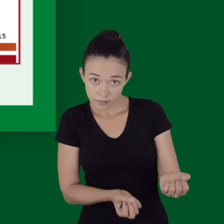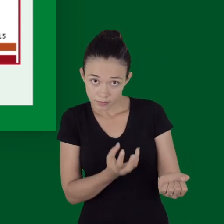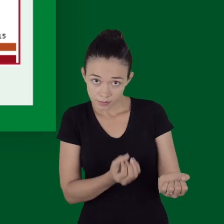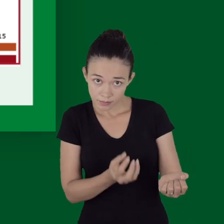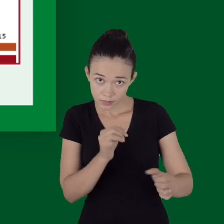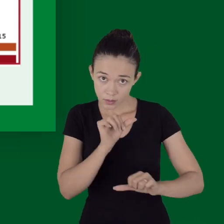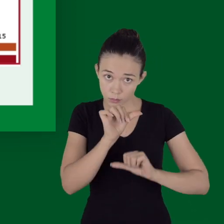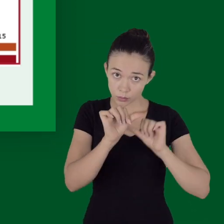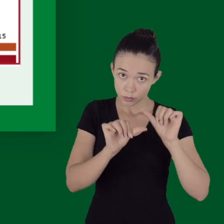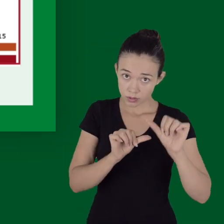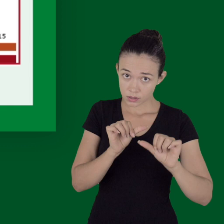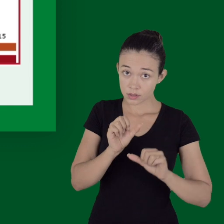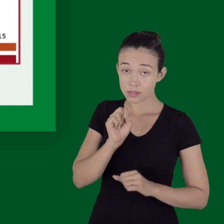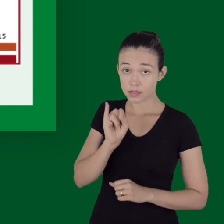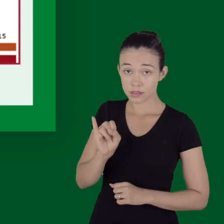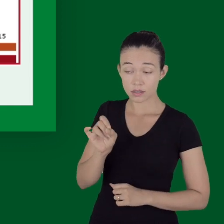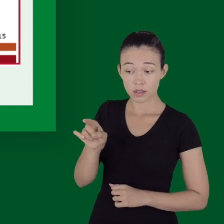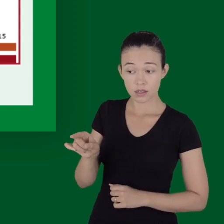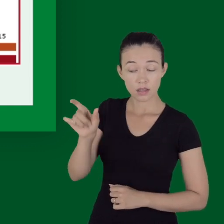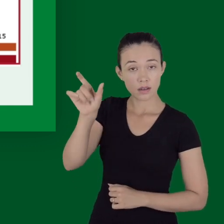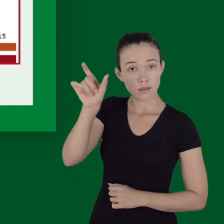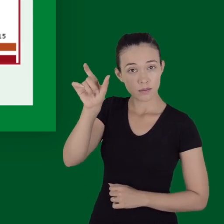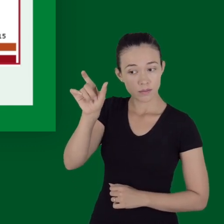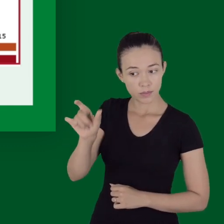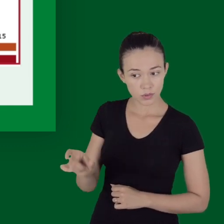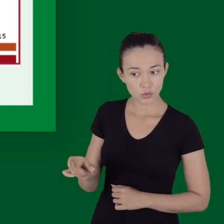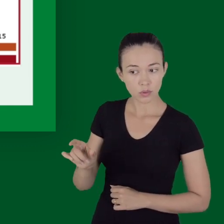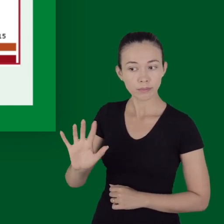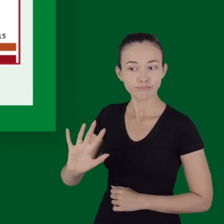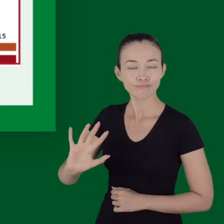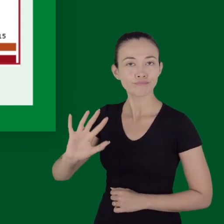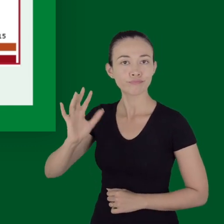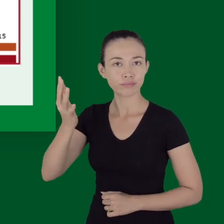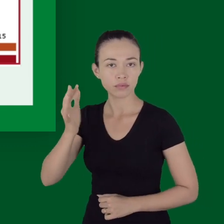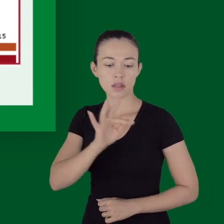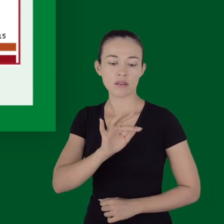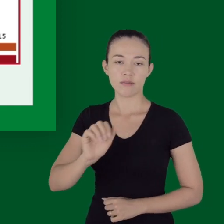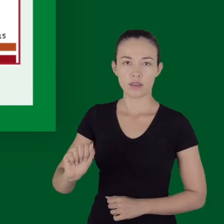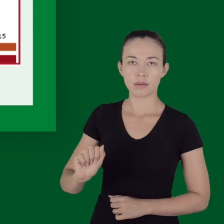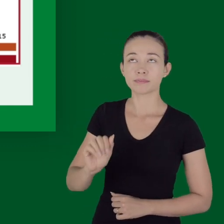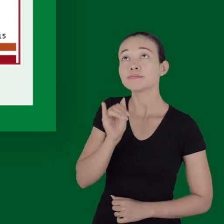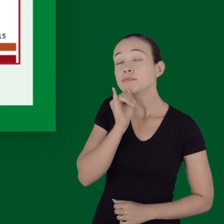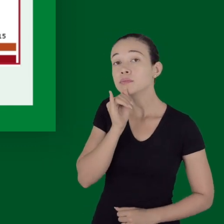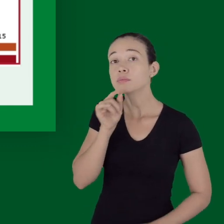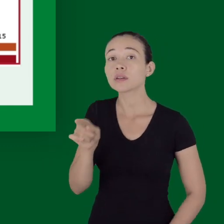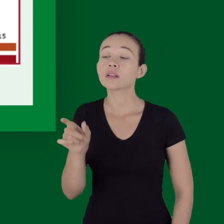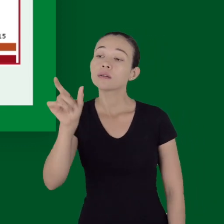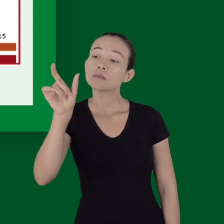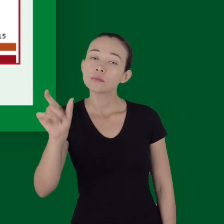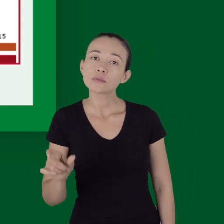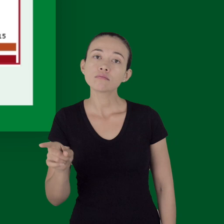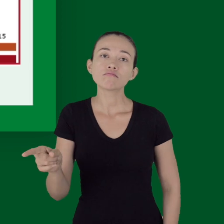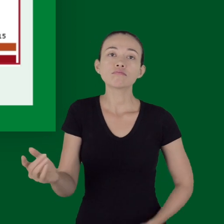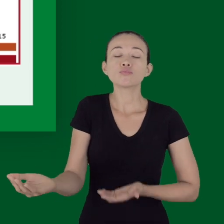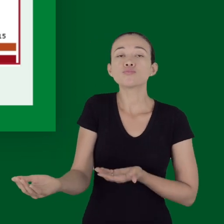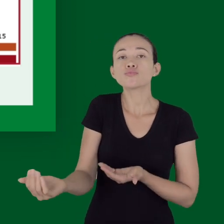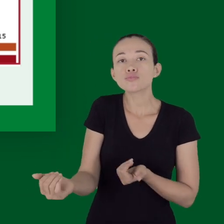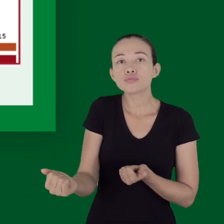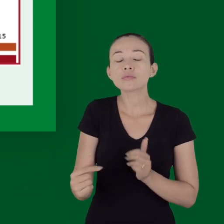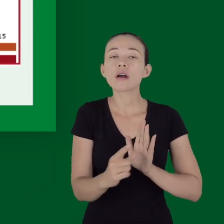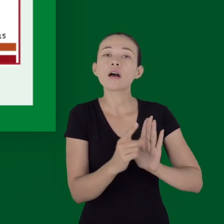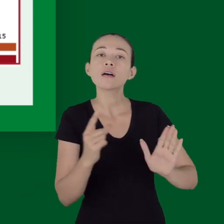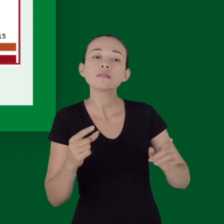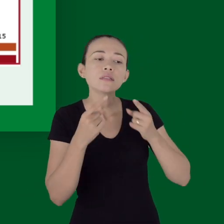é jovem, que não tem queixas de instabilização ou de